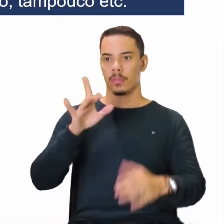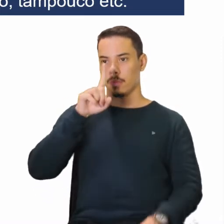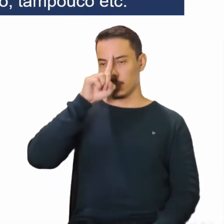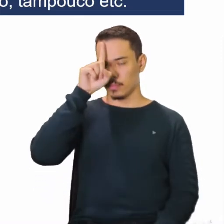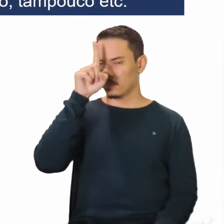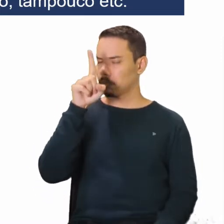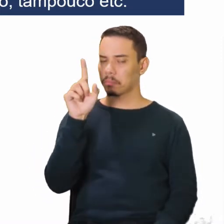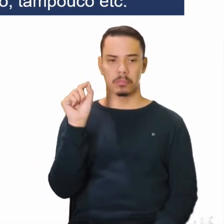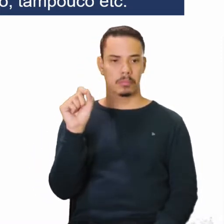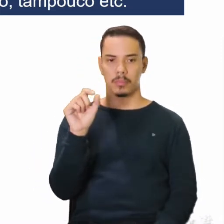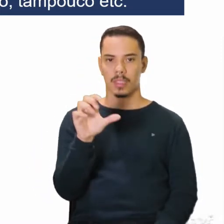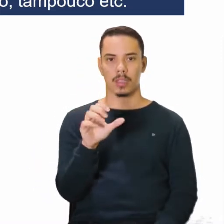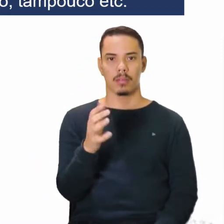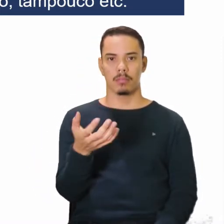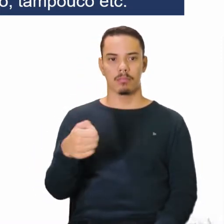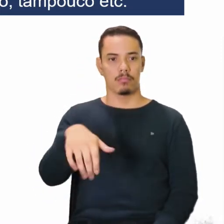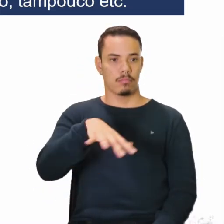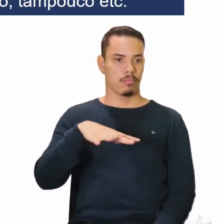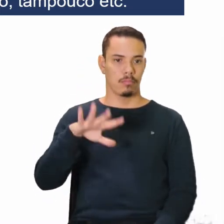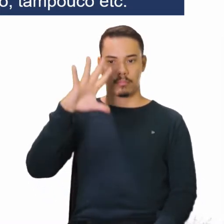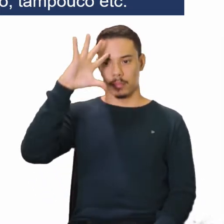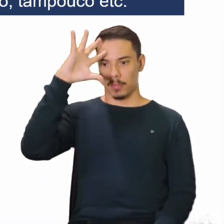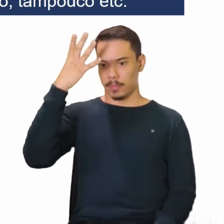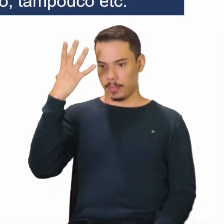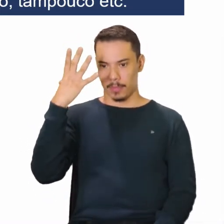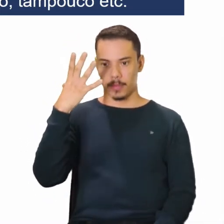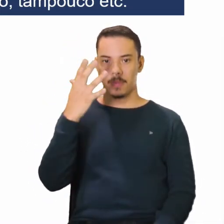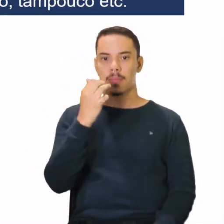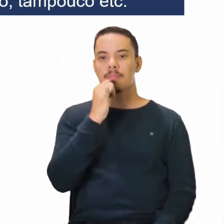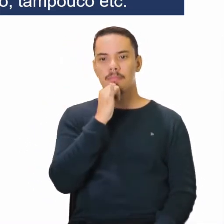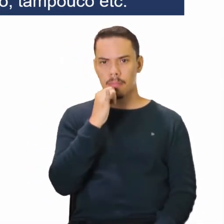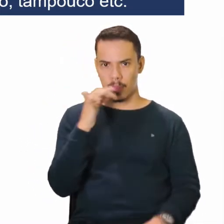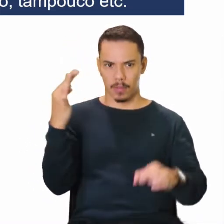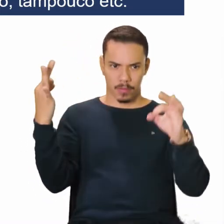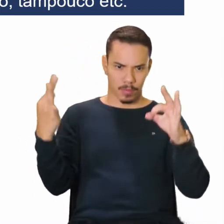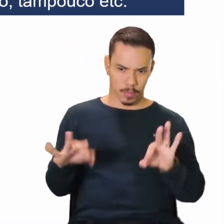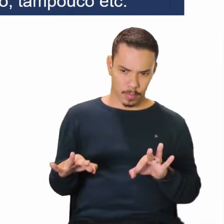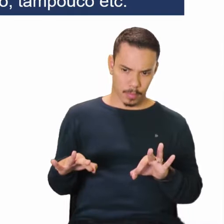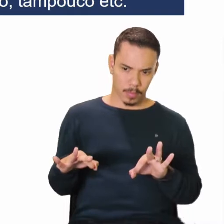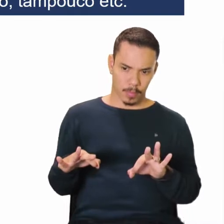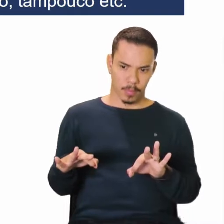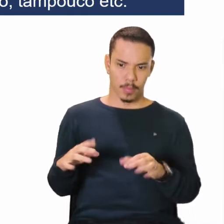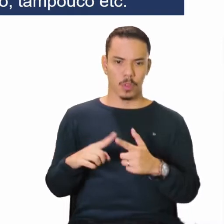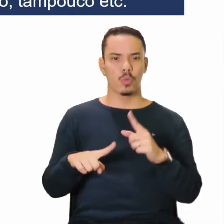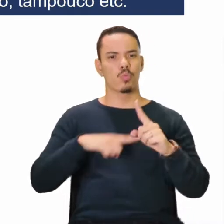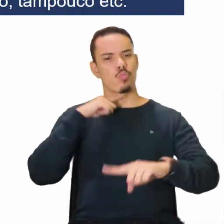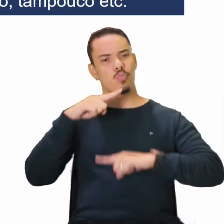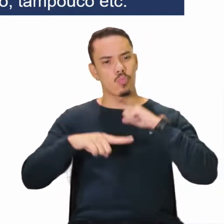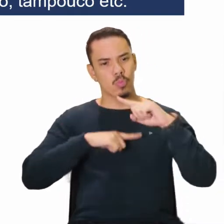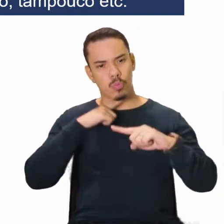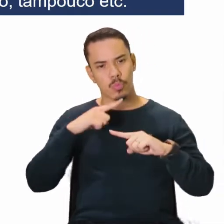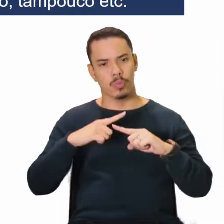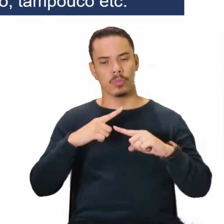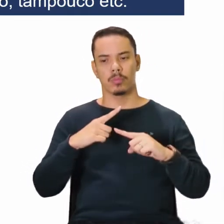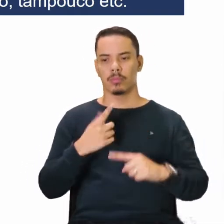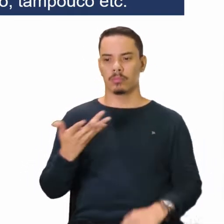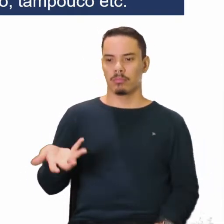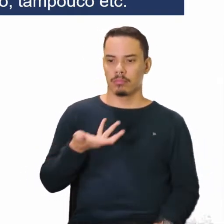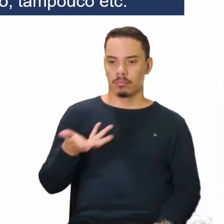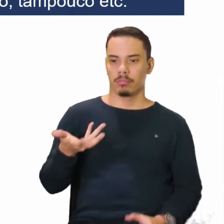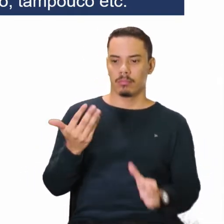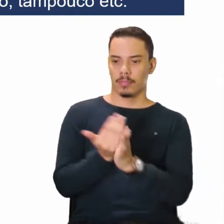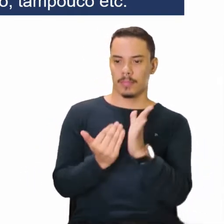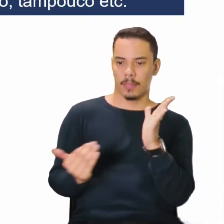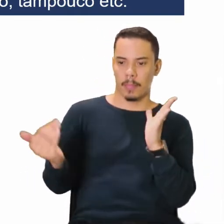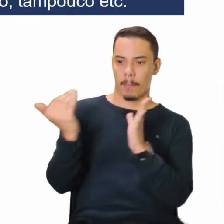Que circunstância é essa? Temos aqui de afirmação, de dúvida, de intensidade,